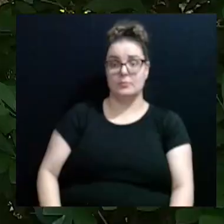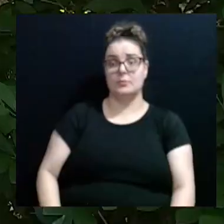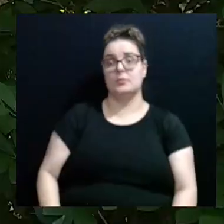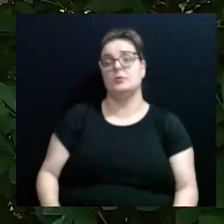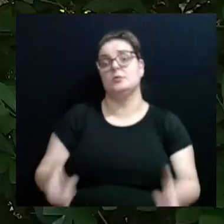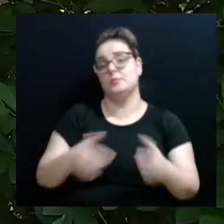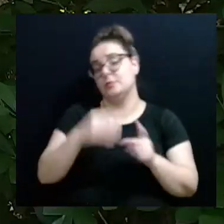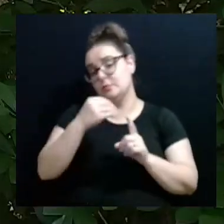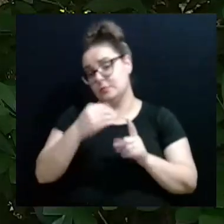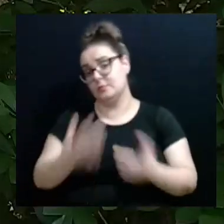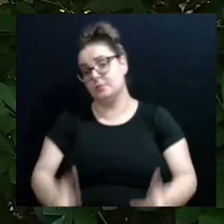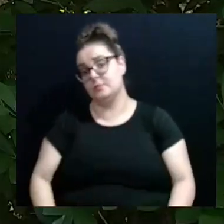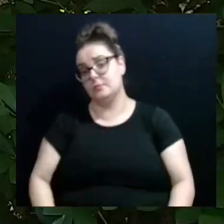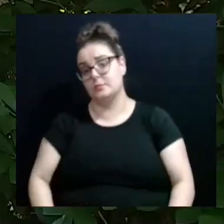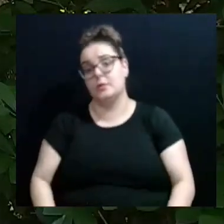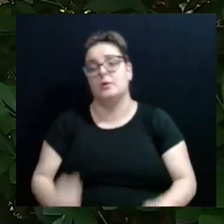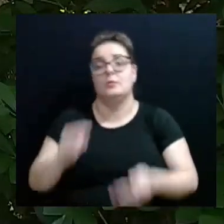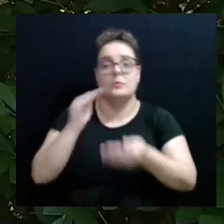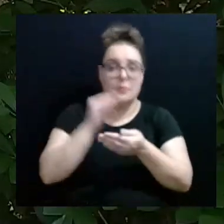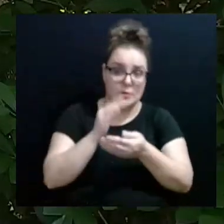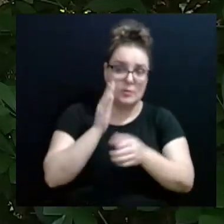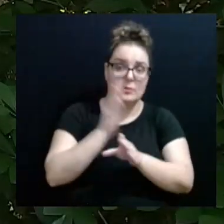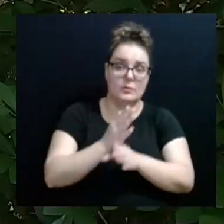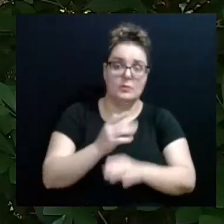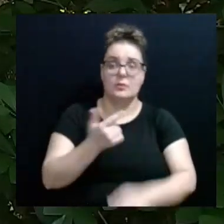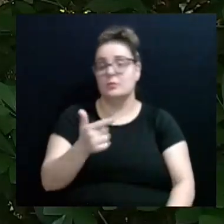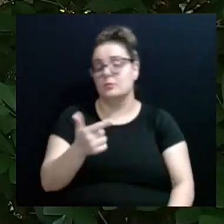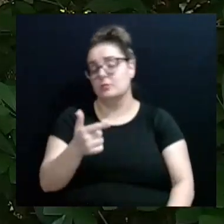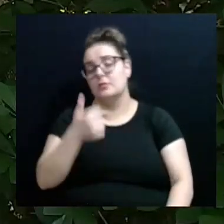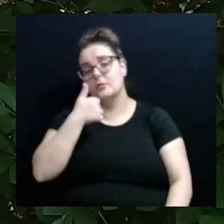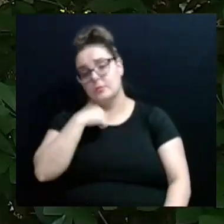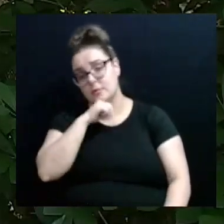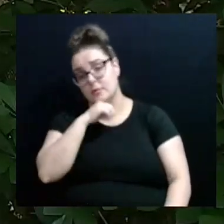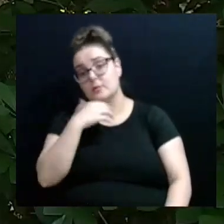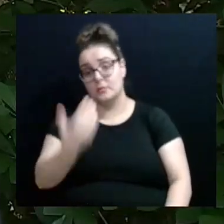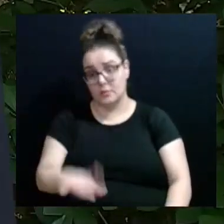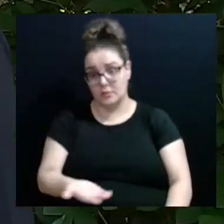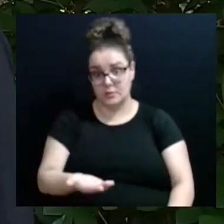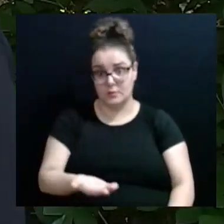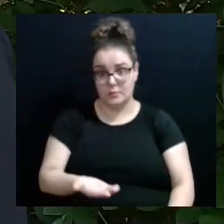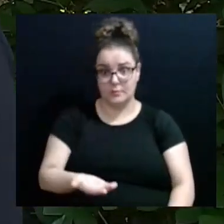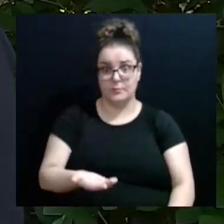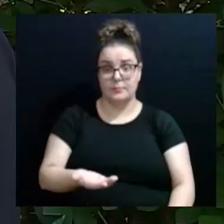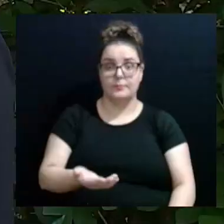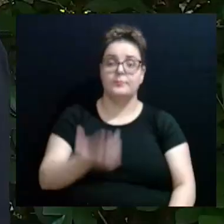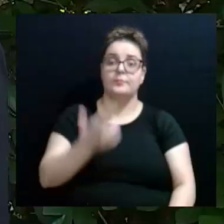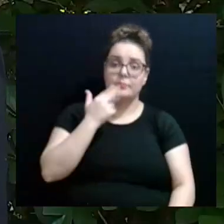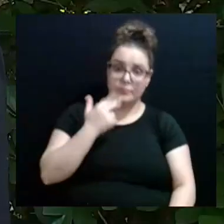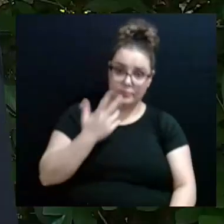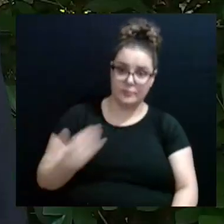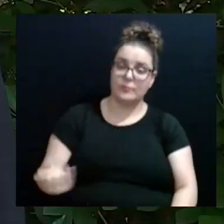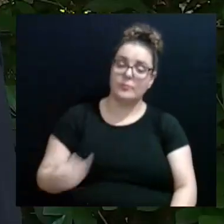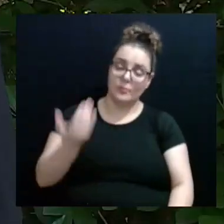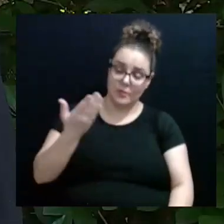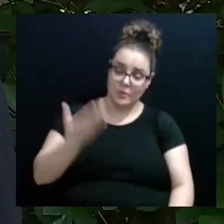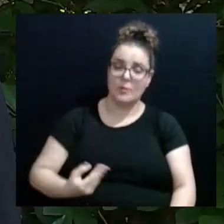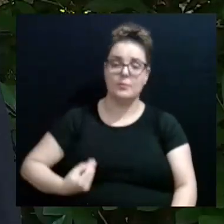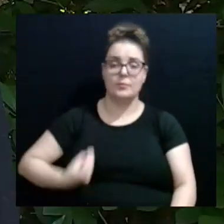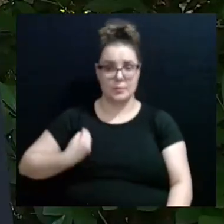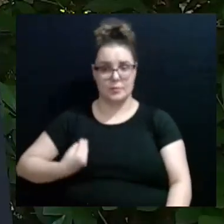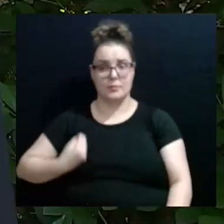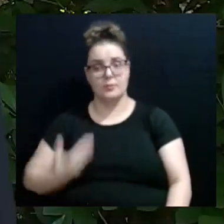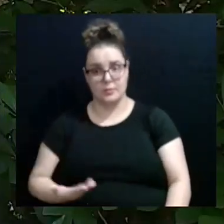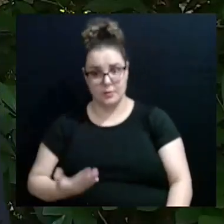era muito pequeno e foi encontrado sem a mãe. Então aí essa parte da questão nutricional foi muito importante para ele poder se desenvolver